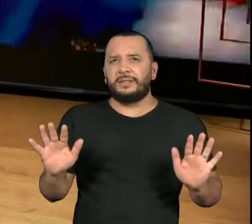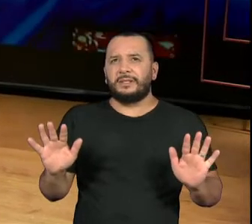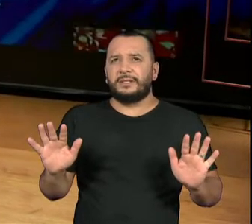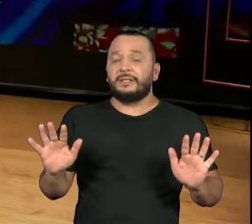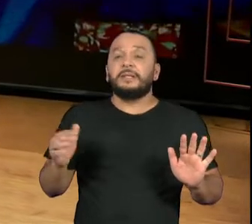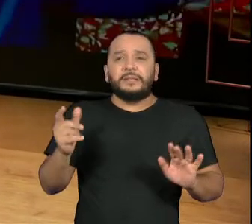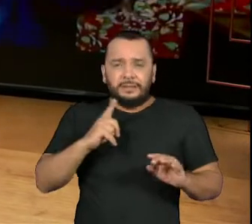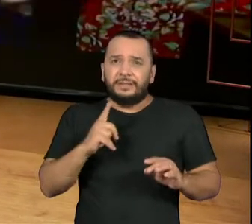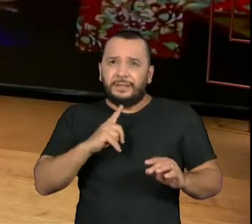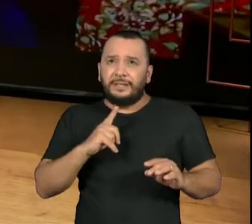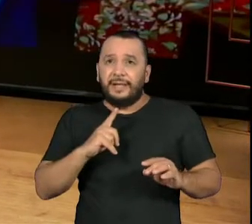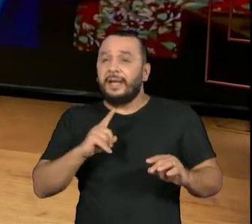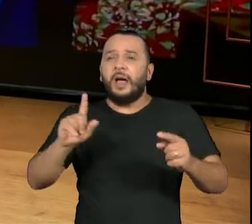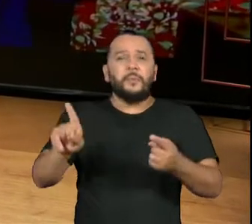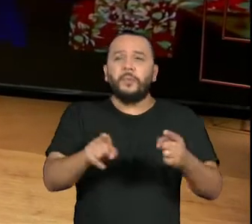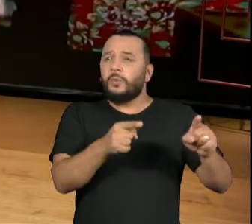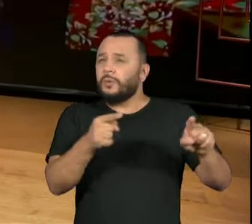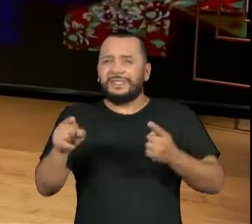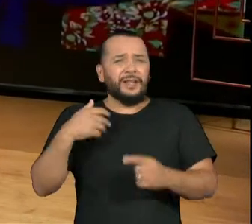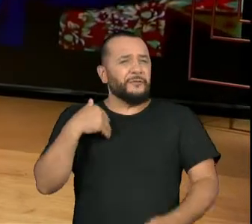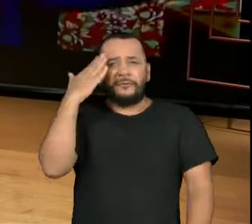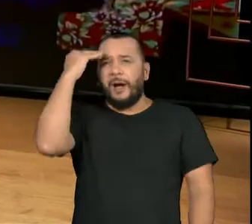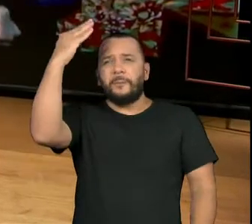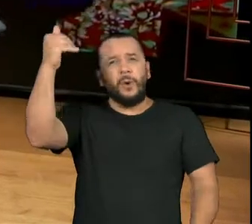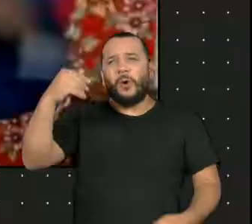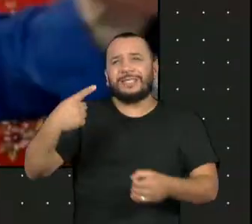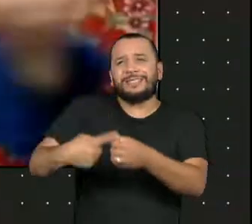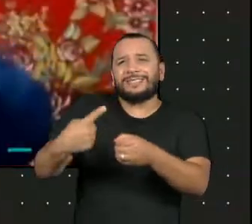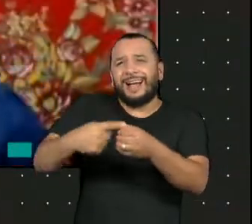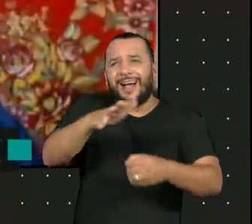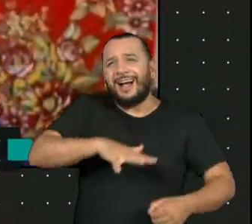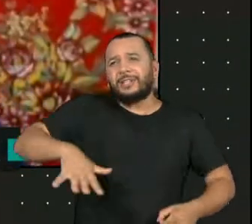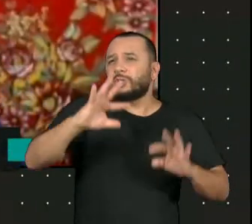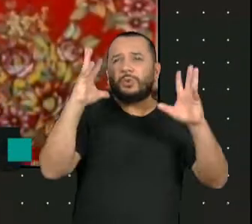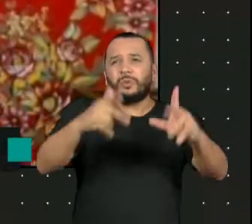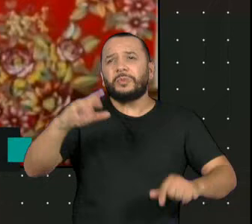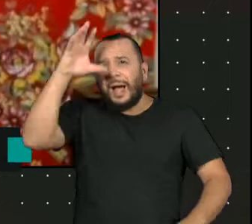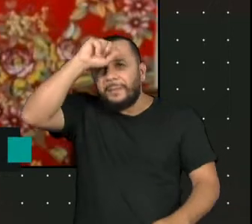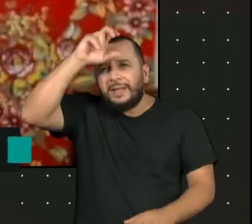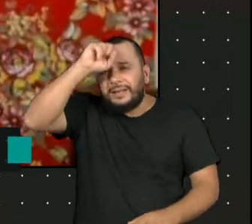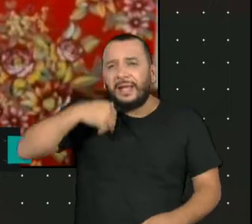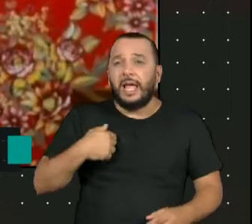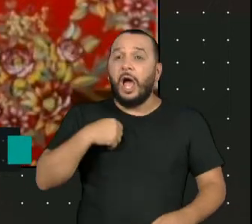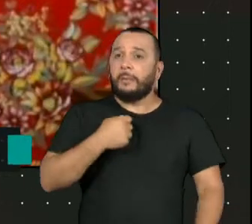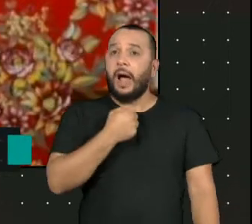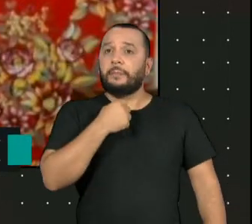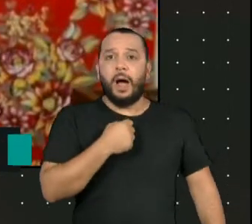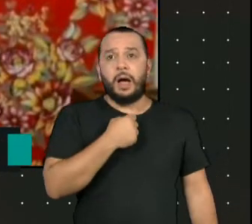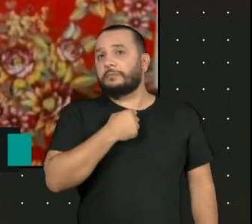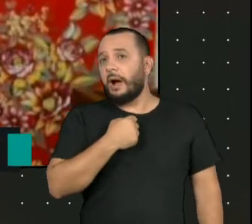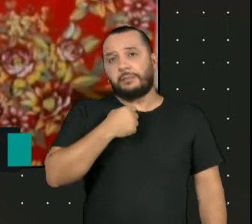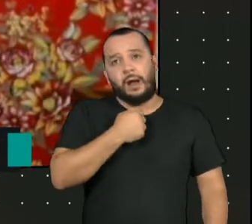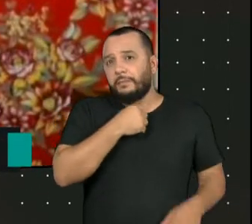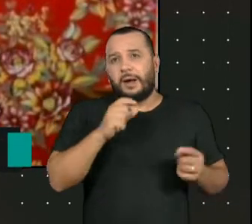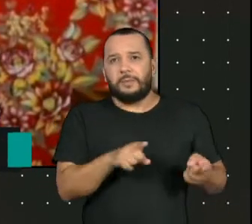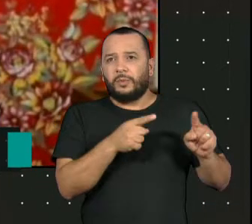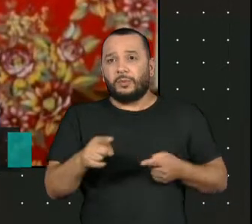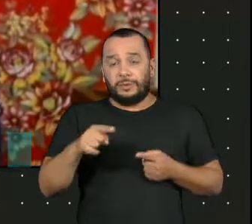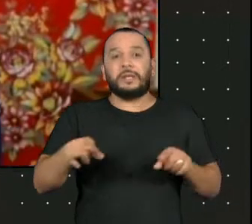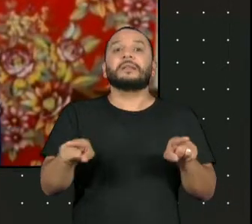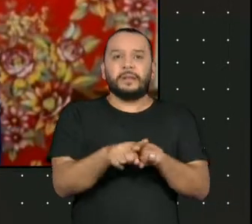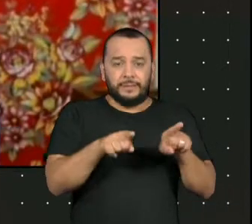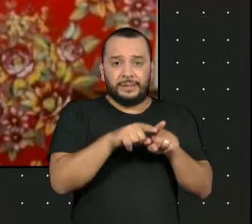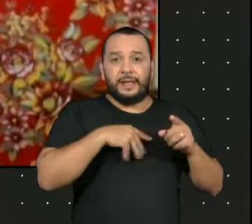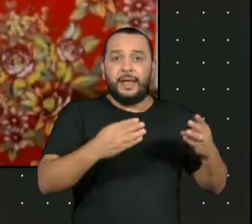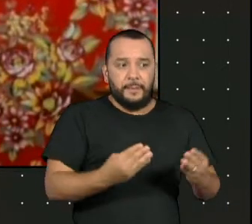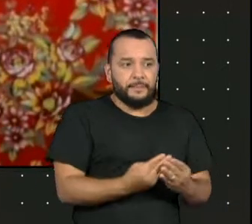a canção foi um sucesso na cidade, a cidade toda aprendeu. E ainda teve o seguinte, a missa da